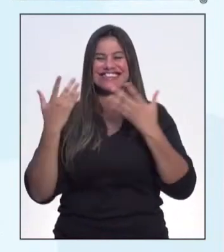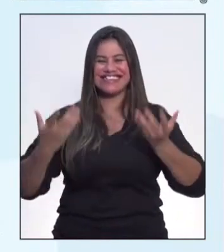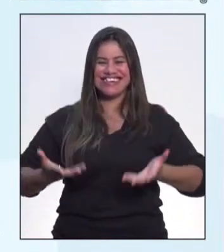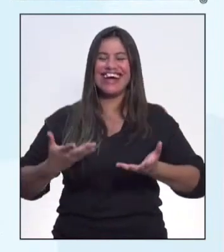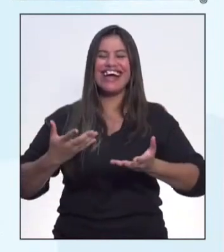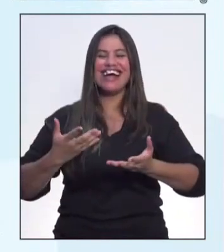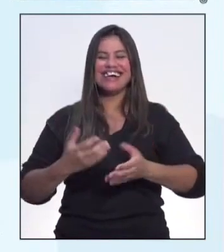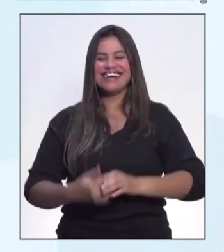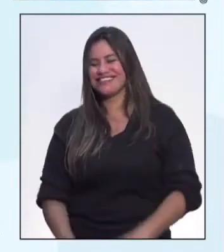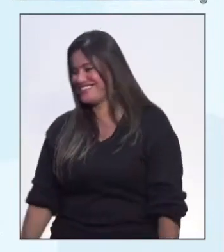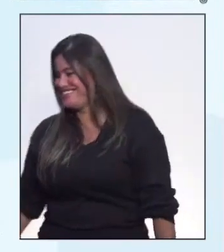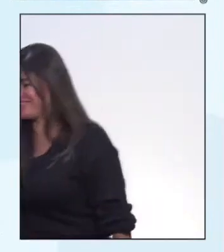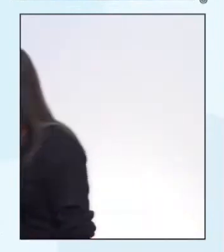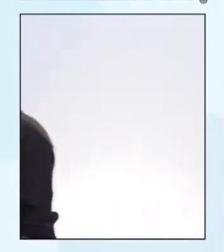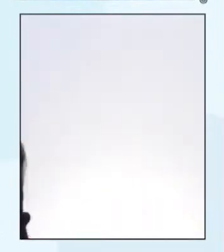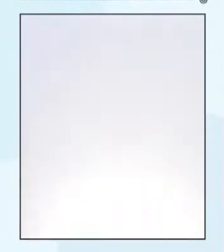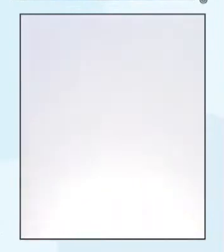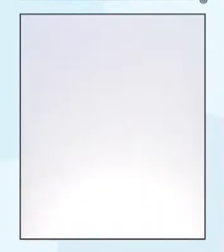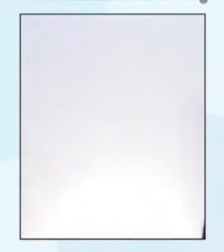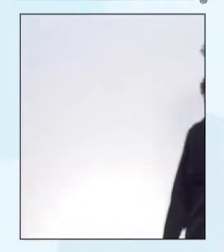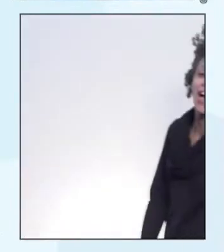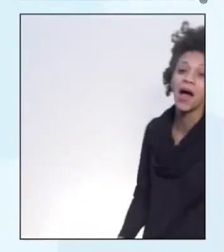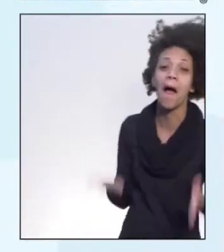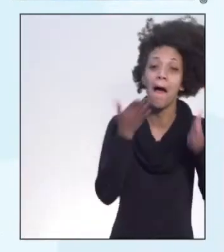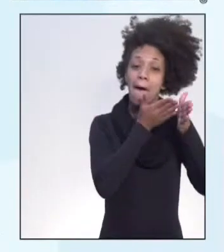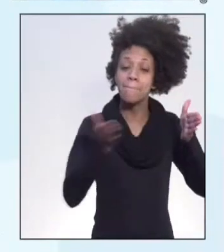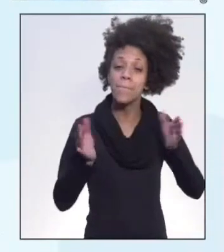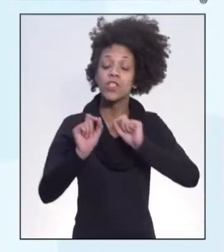do Trabalho, né, produziu